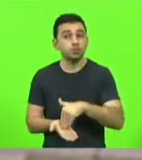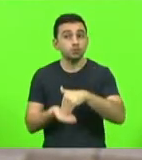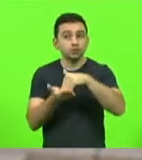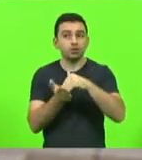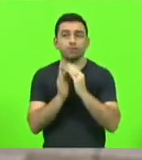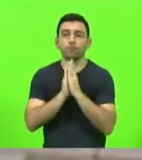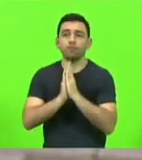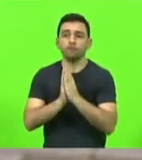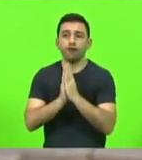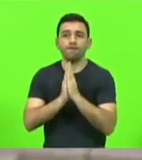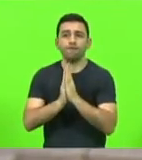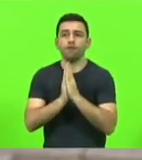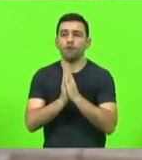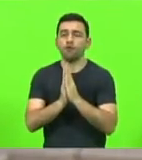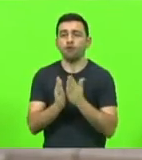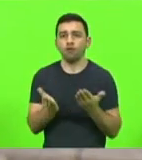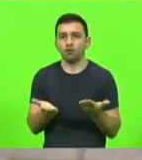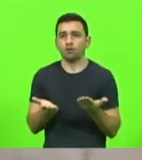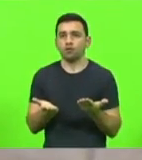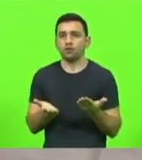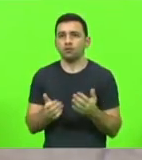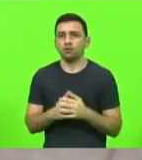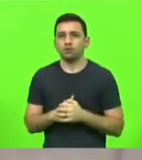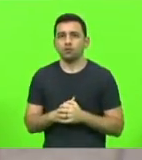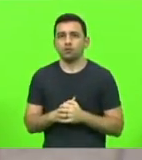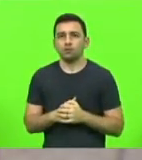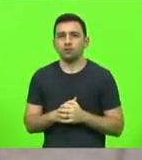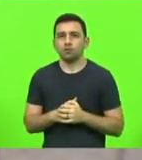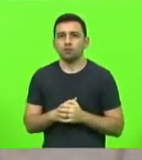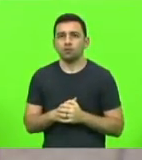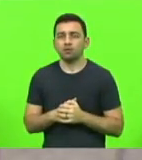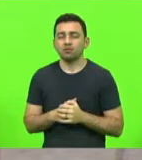misericórdia para